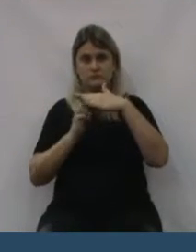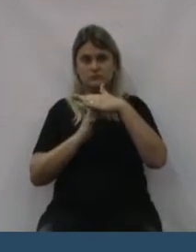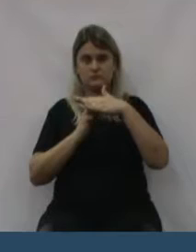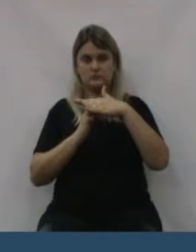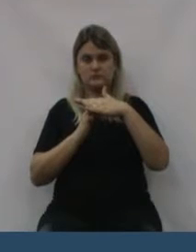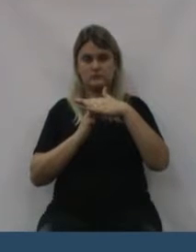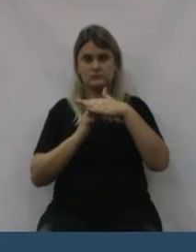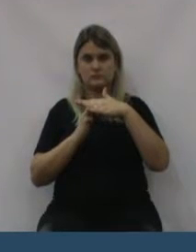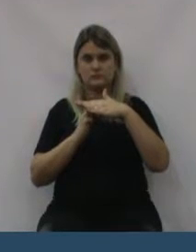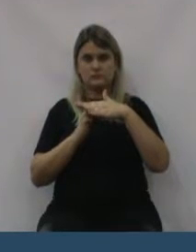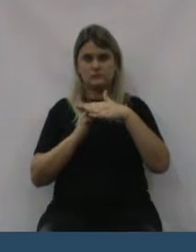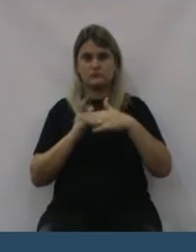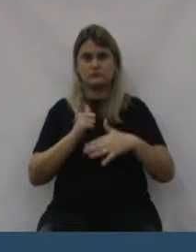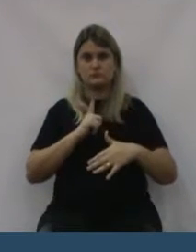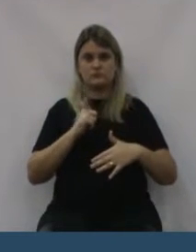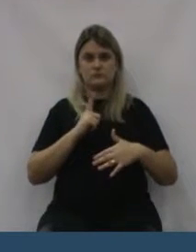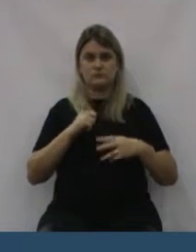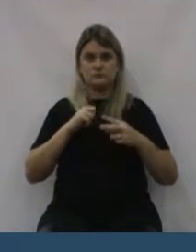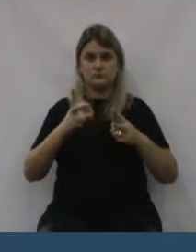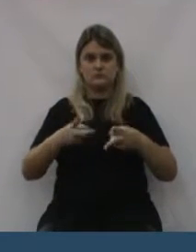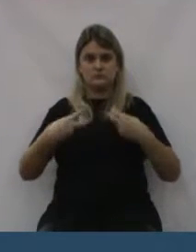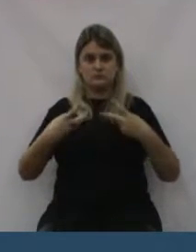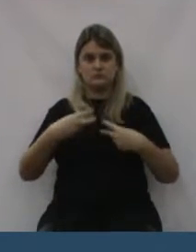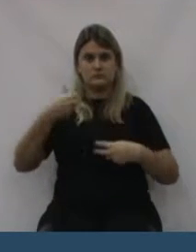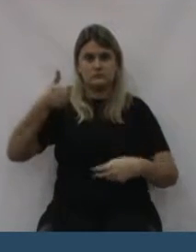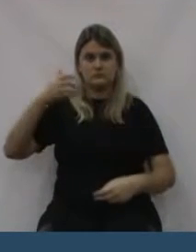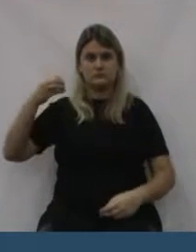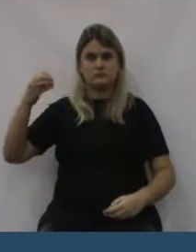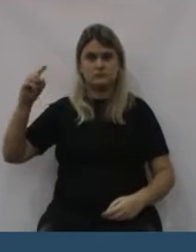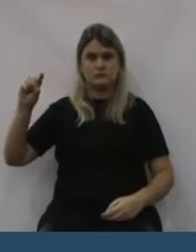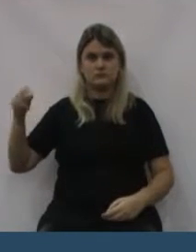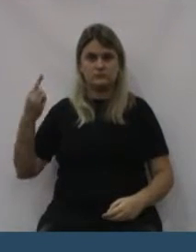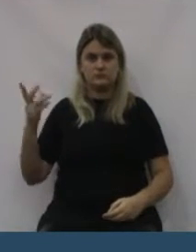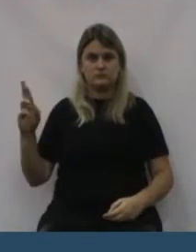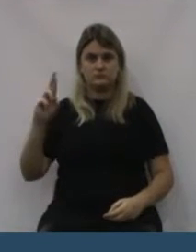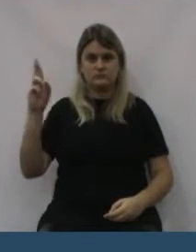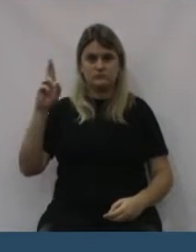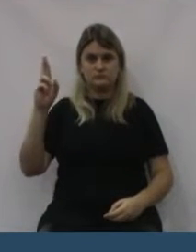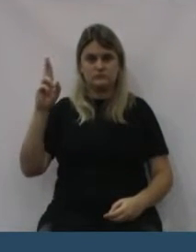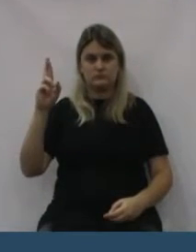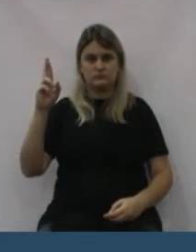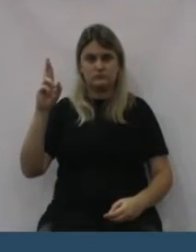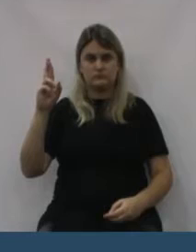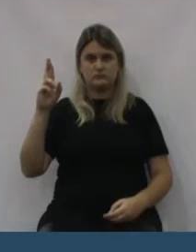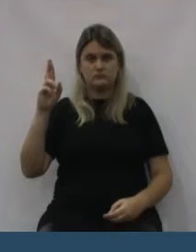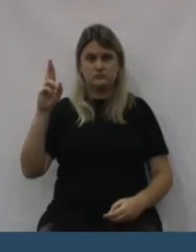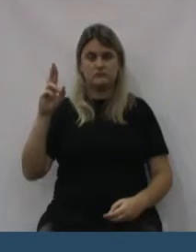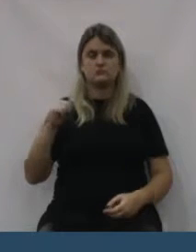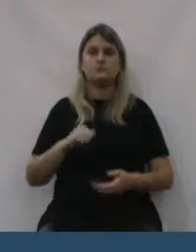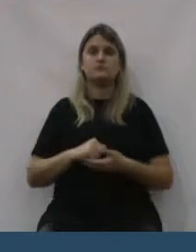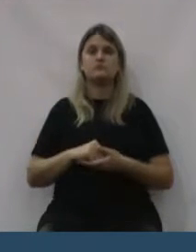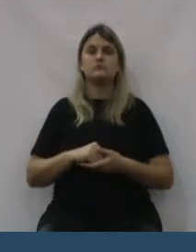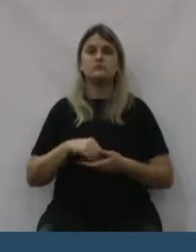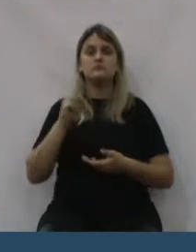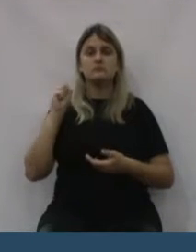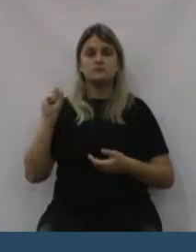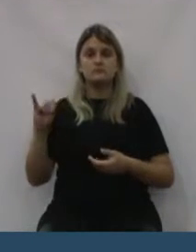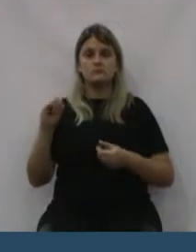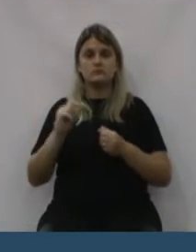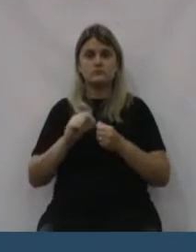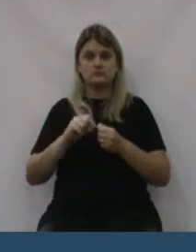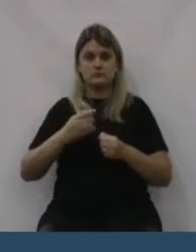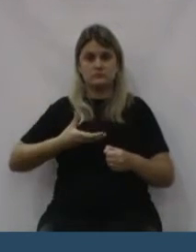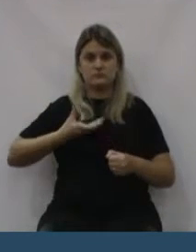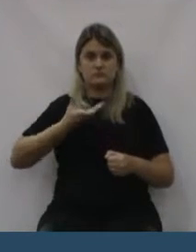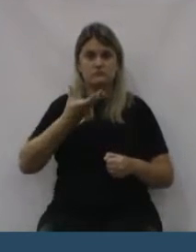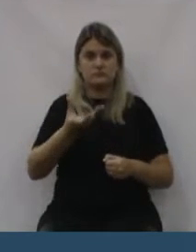necessidade de uma interferência judicial em tal situação. Podemos pegar um exemplo aqui, prático. Uma